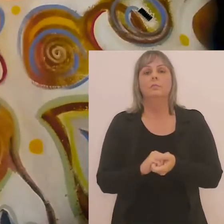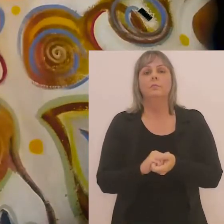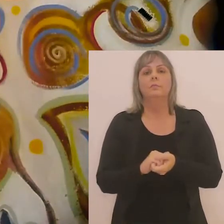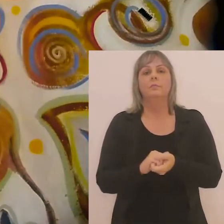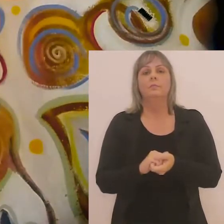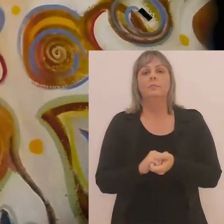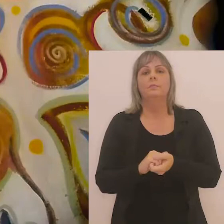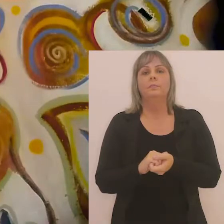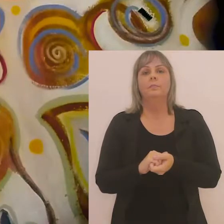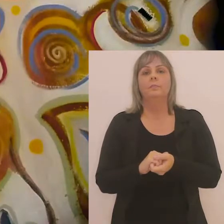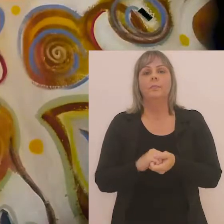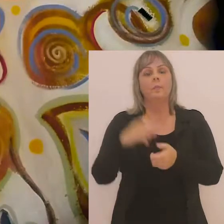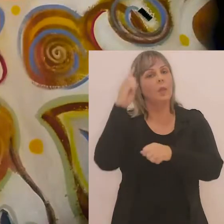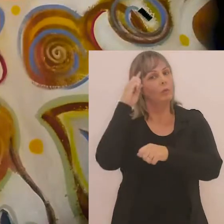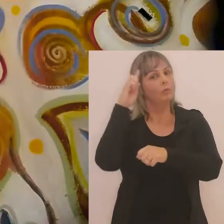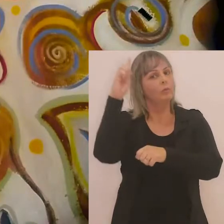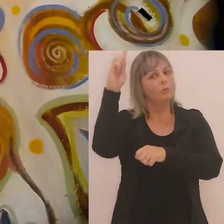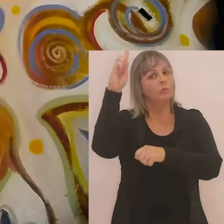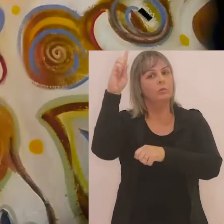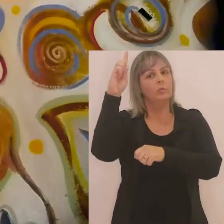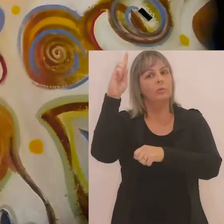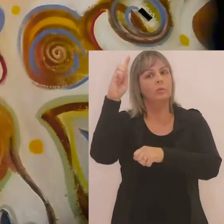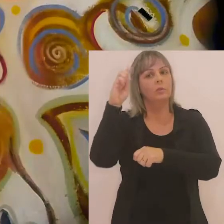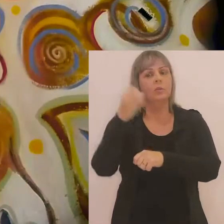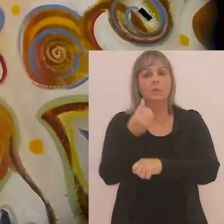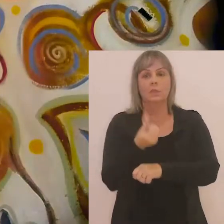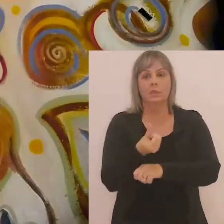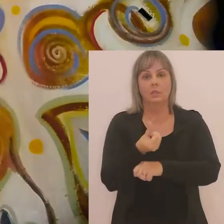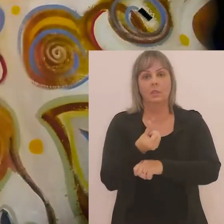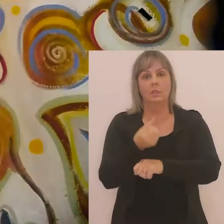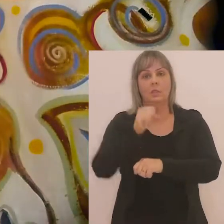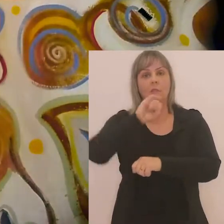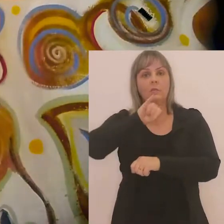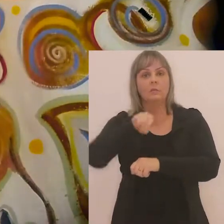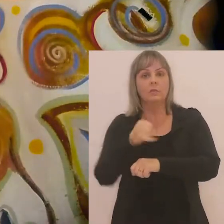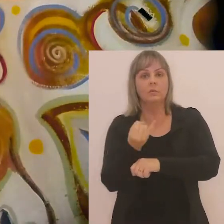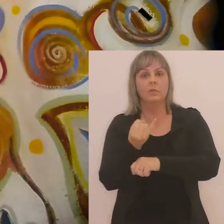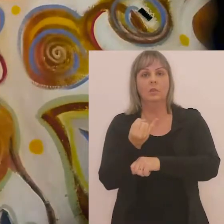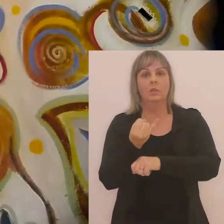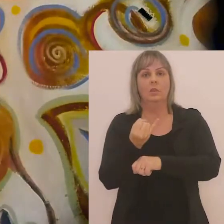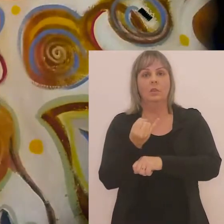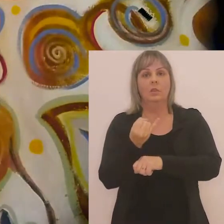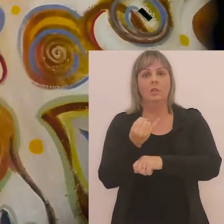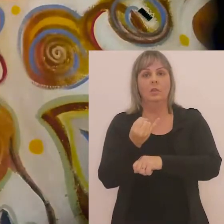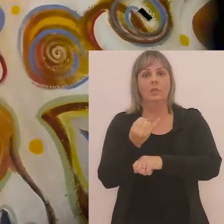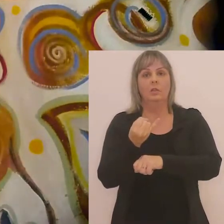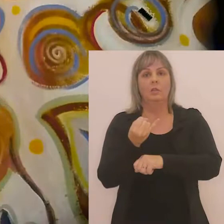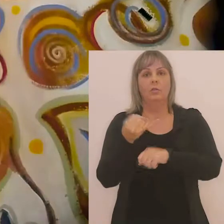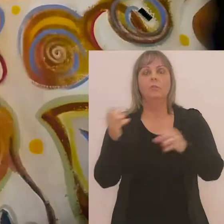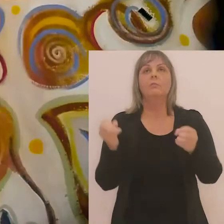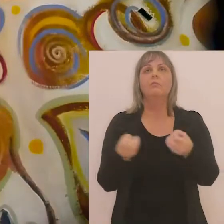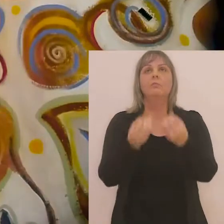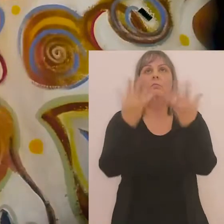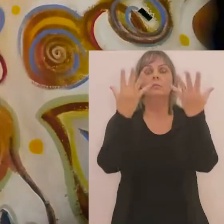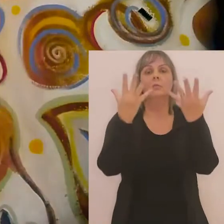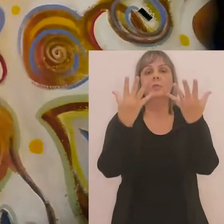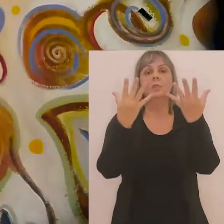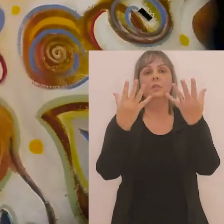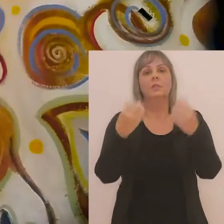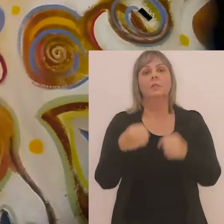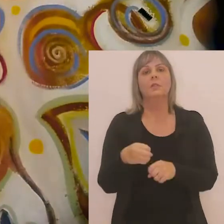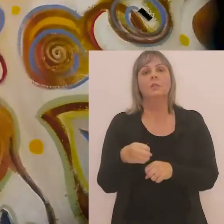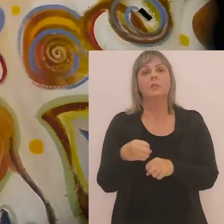e a para no dia seis de Janeiro comemorado o Dia